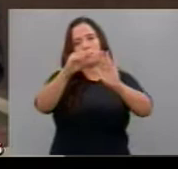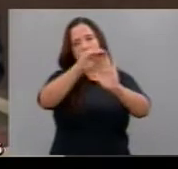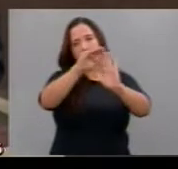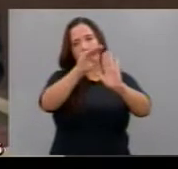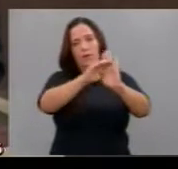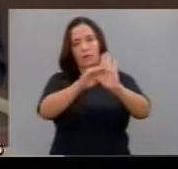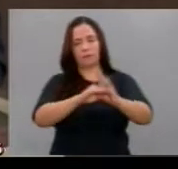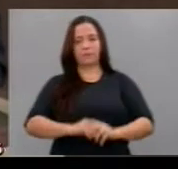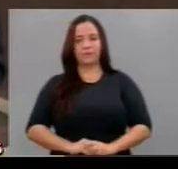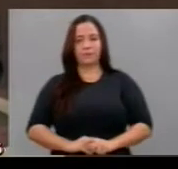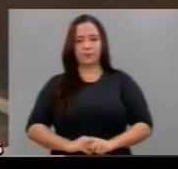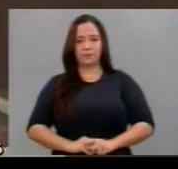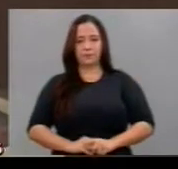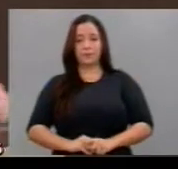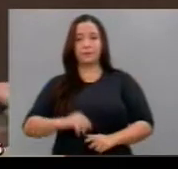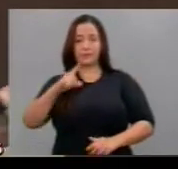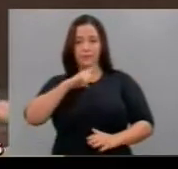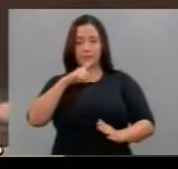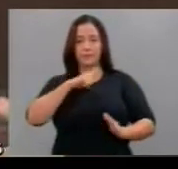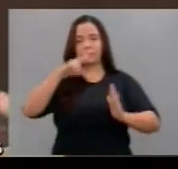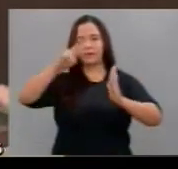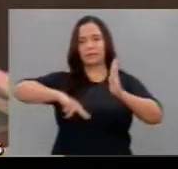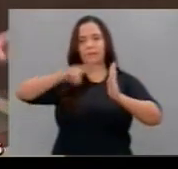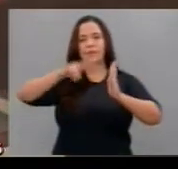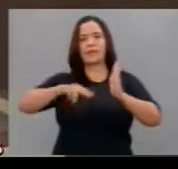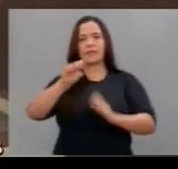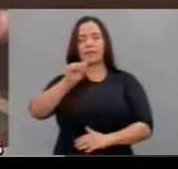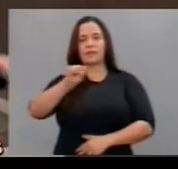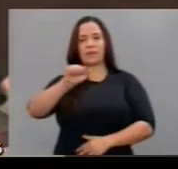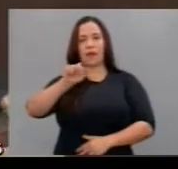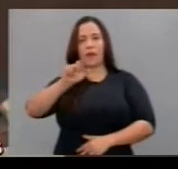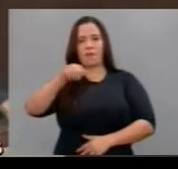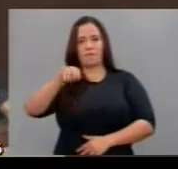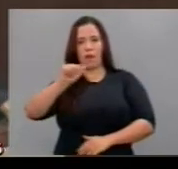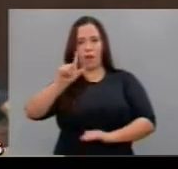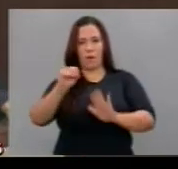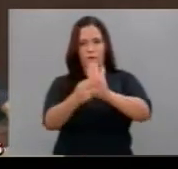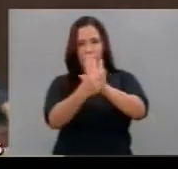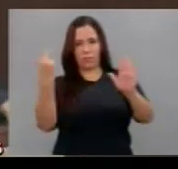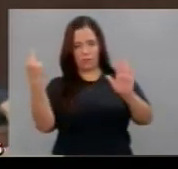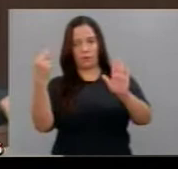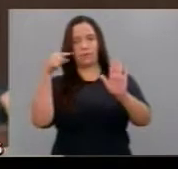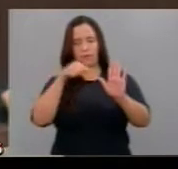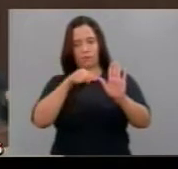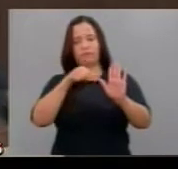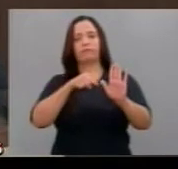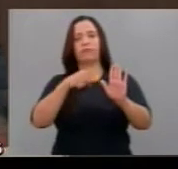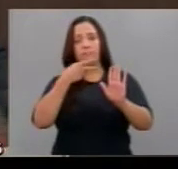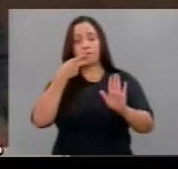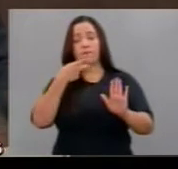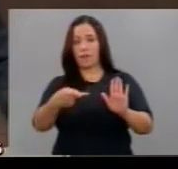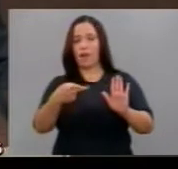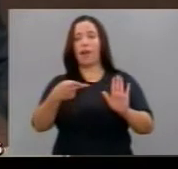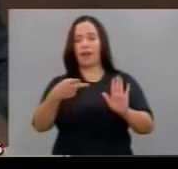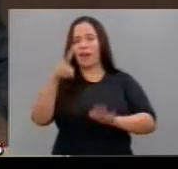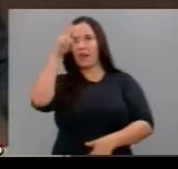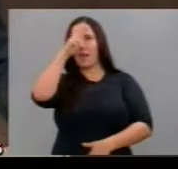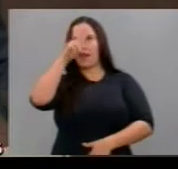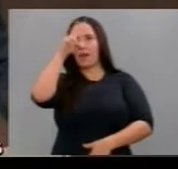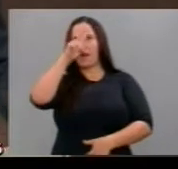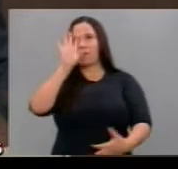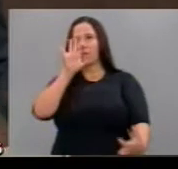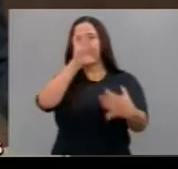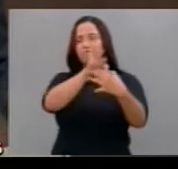estão... Quem leu o ensaio sobre a lucidez de Saramago vai lembrar desta grande